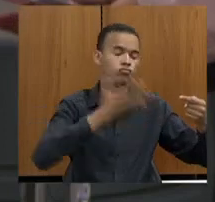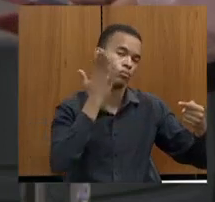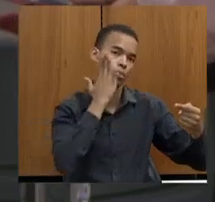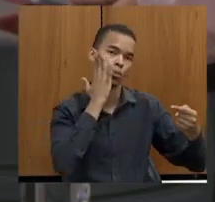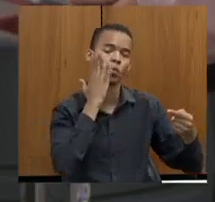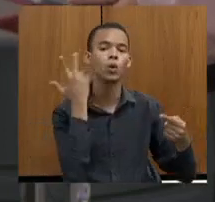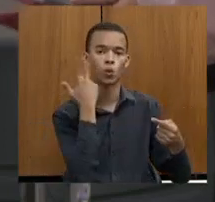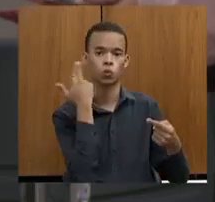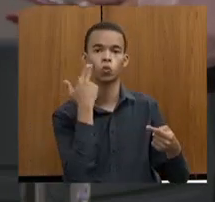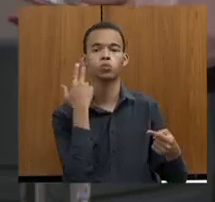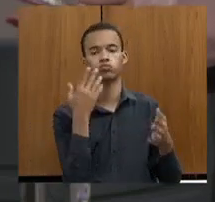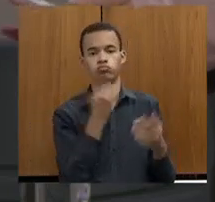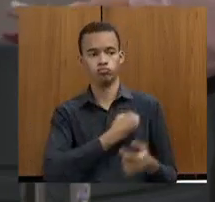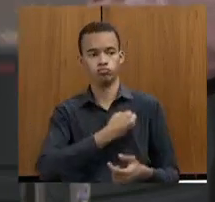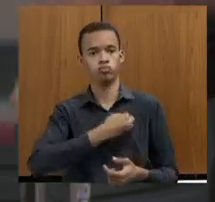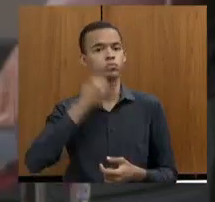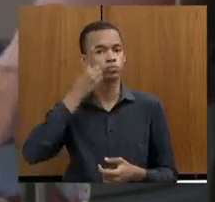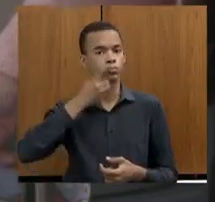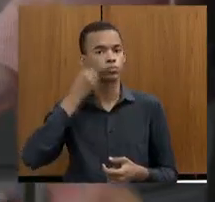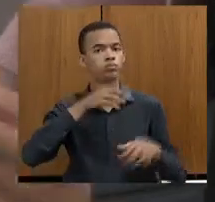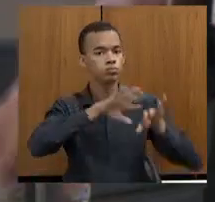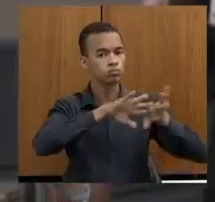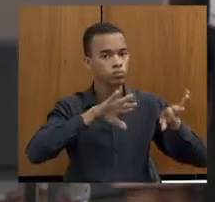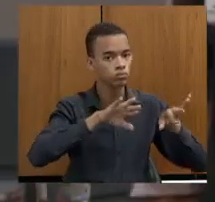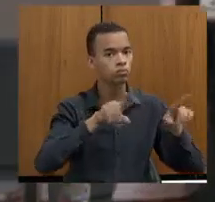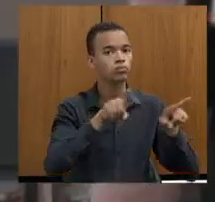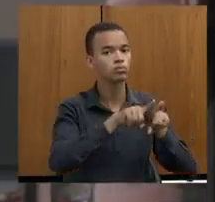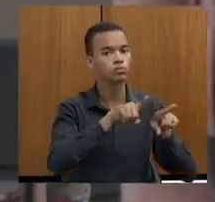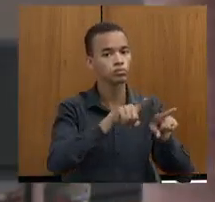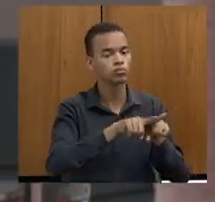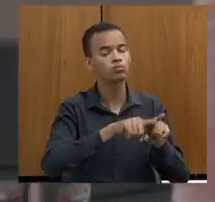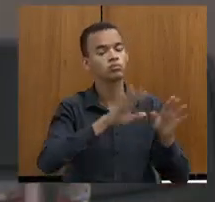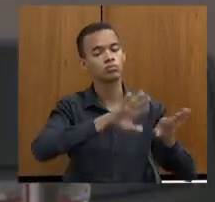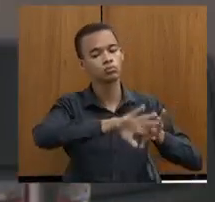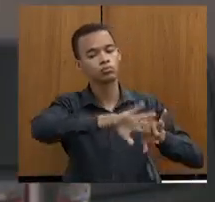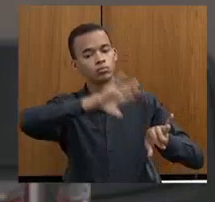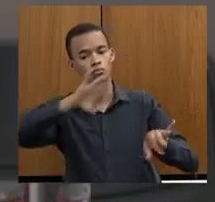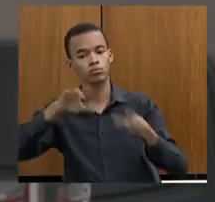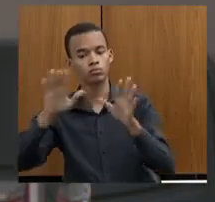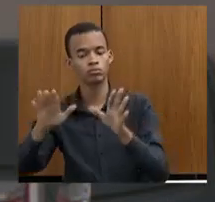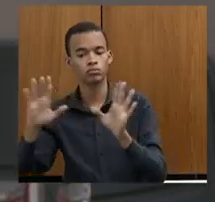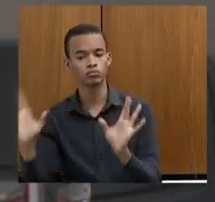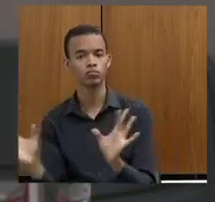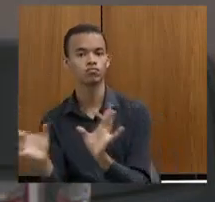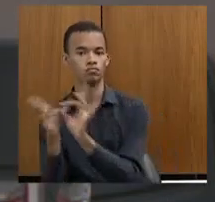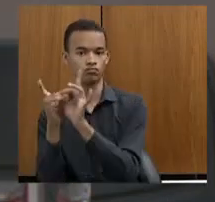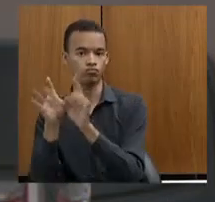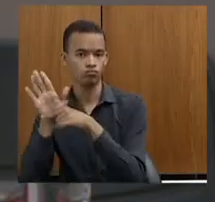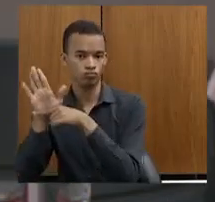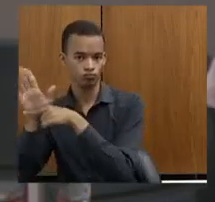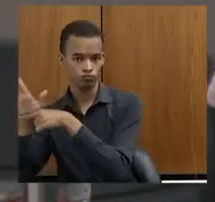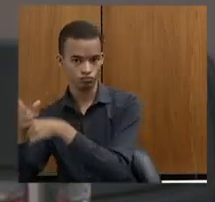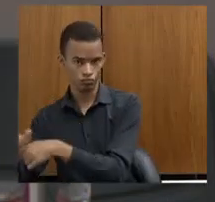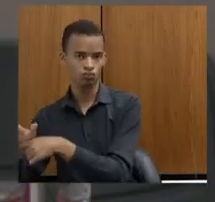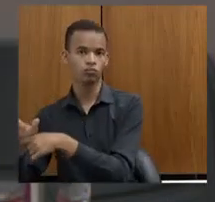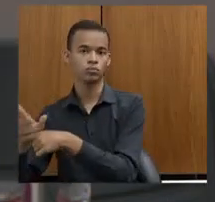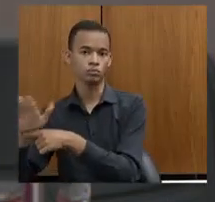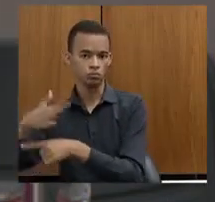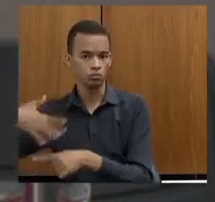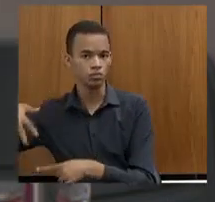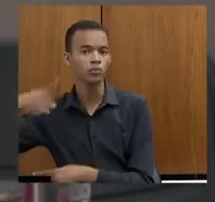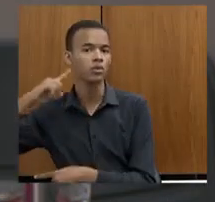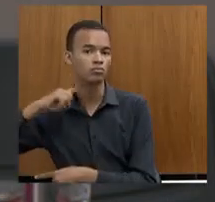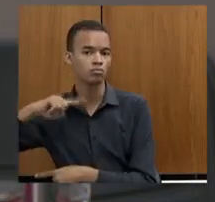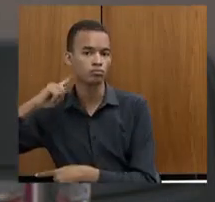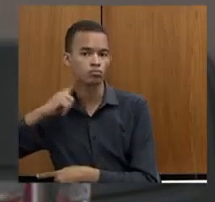da nossa vida e a hora de nos unirmos e construirmos os consensos em nome do povo de Minas Gerais que